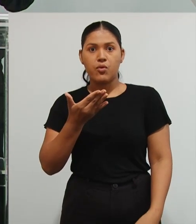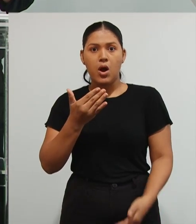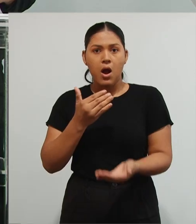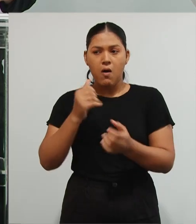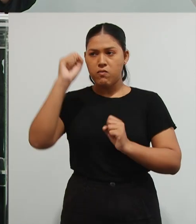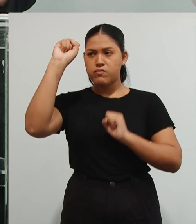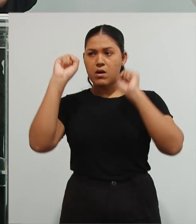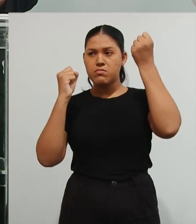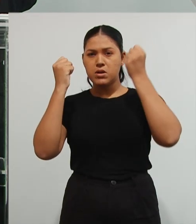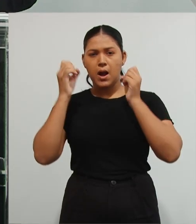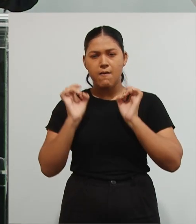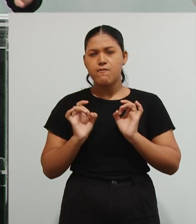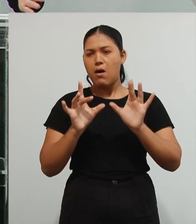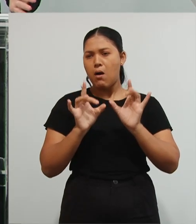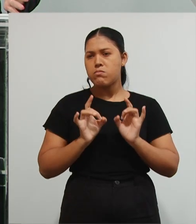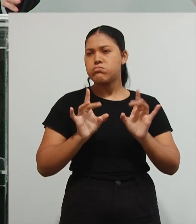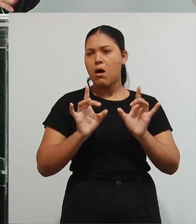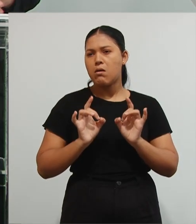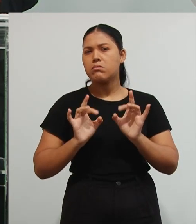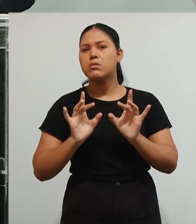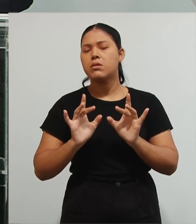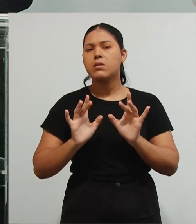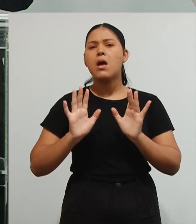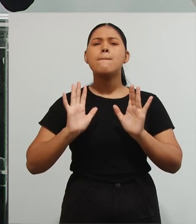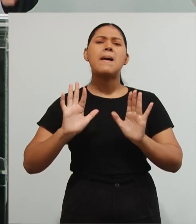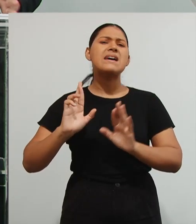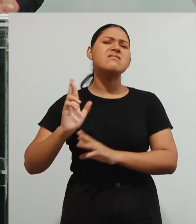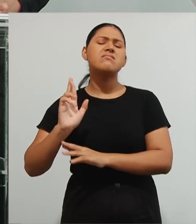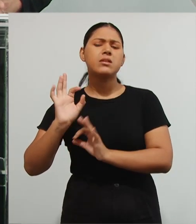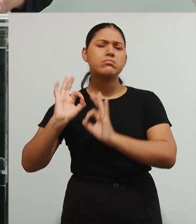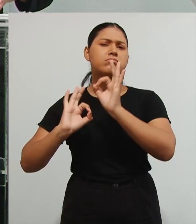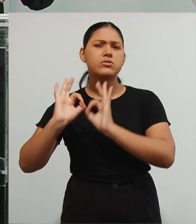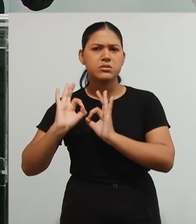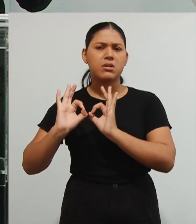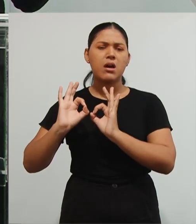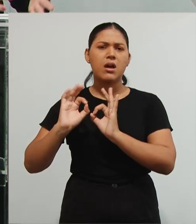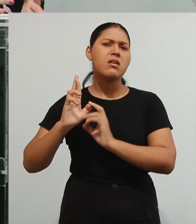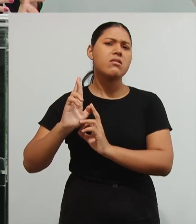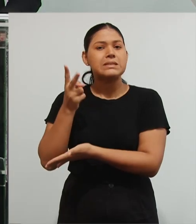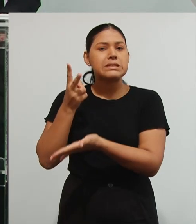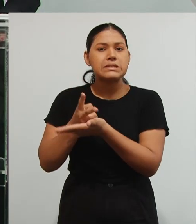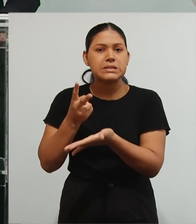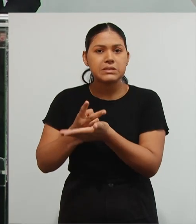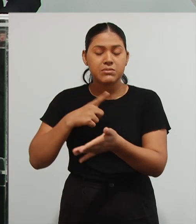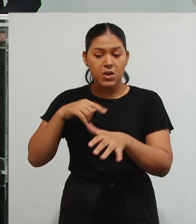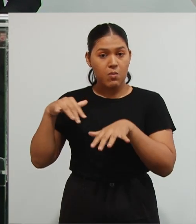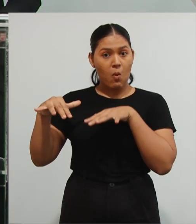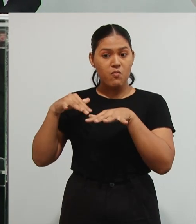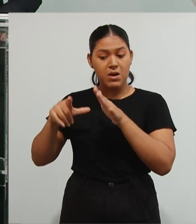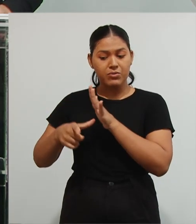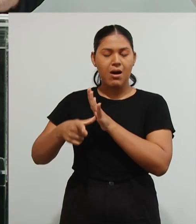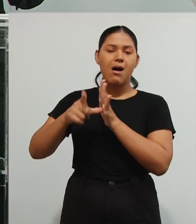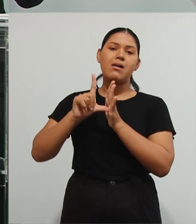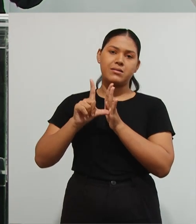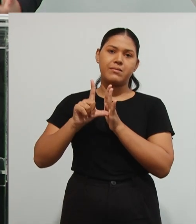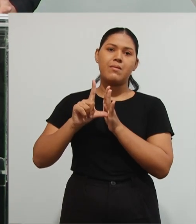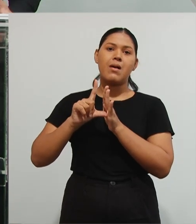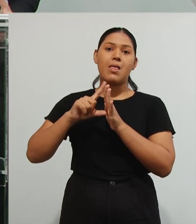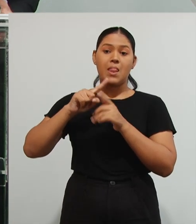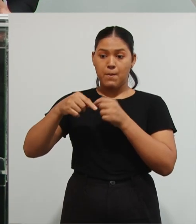econômica. Quando eu estou falando aqui, eu estou comparando economia de mercado, de economia de planejamento central. Isso é uma